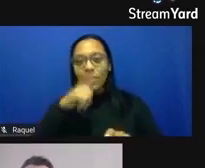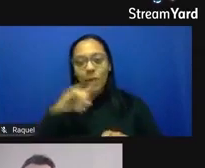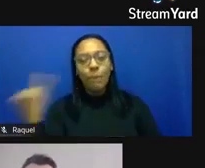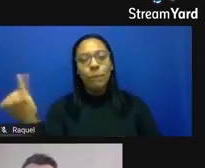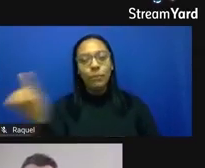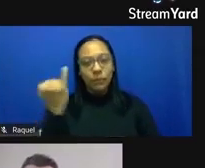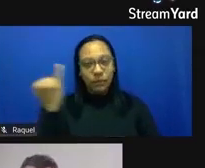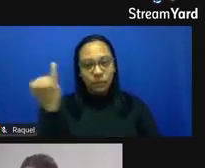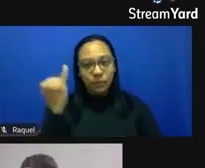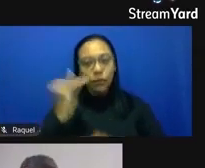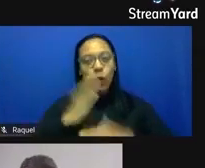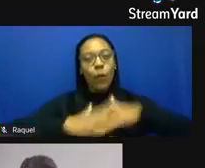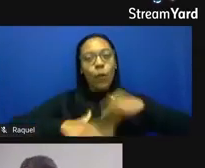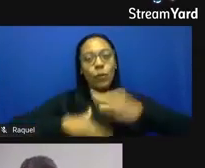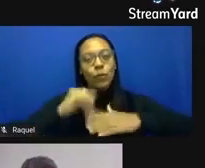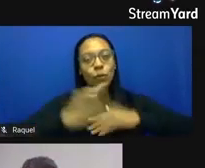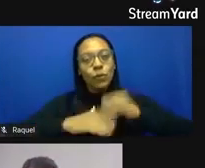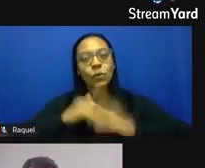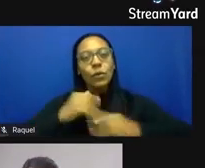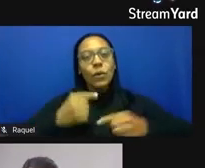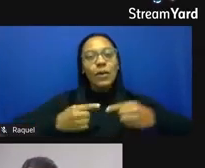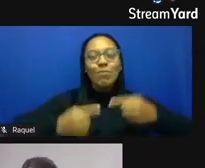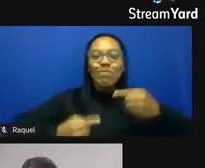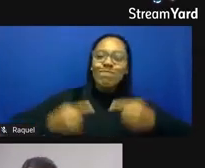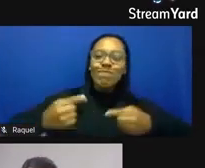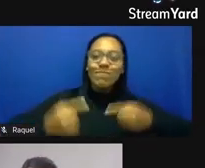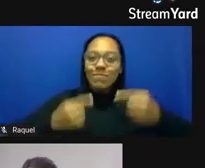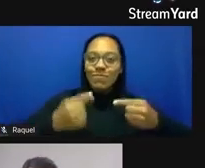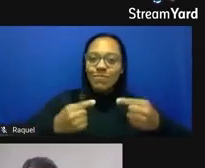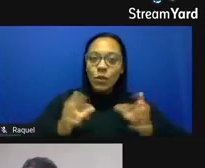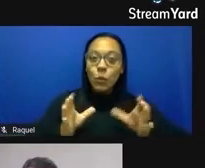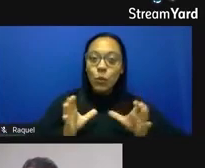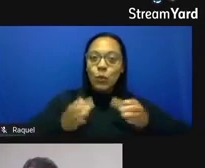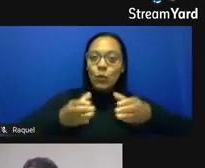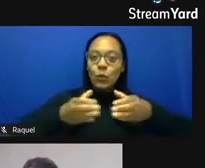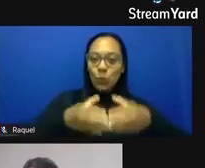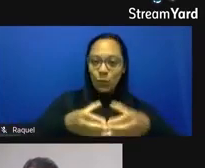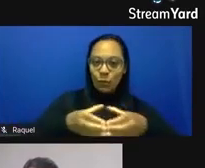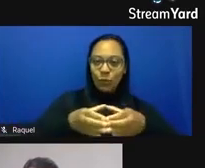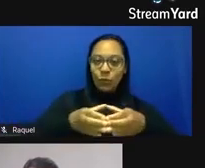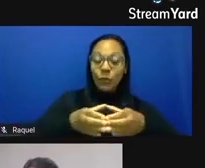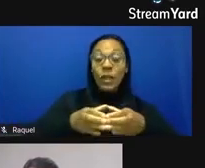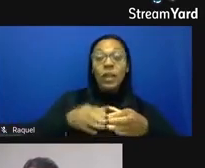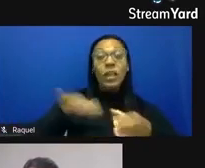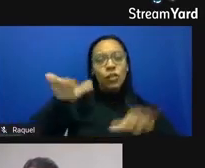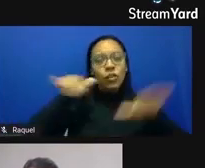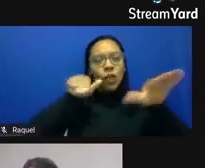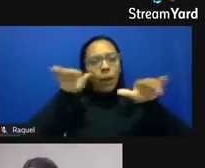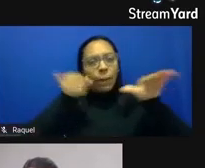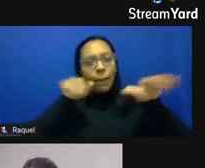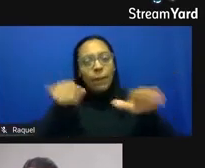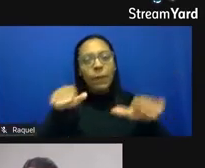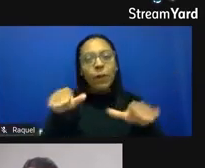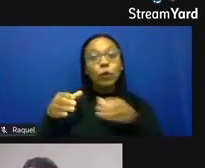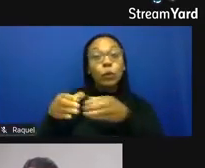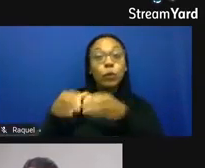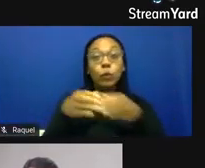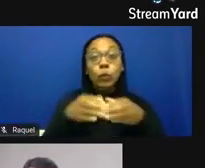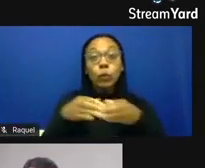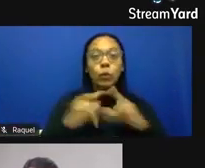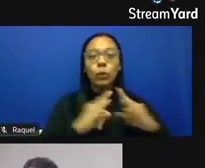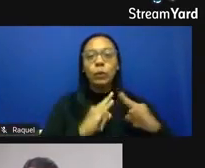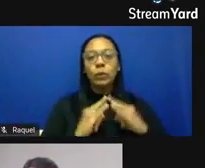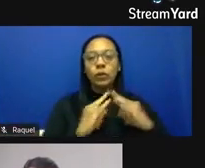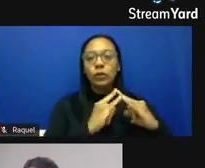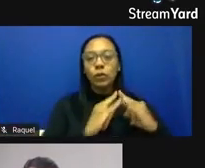construir esse debate coletivamente, vir trazendo a entidade dos vários setores de saúde. Então, ontem a gente